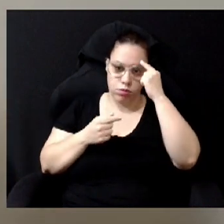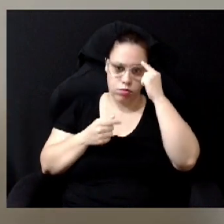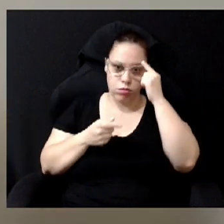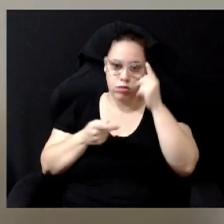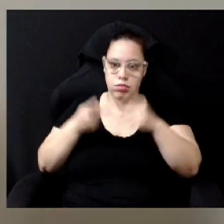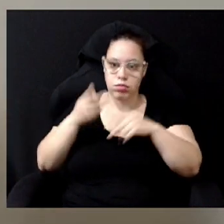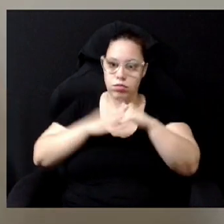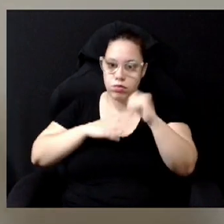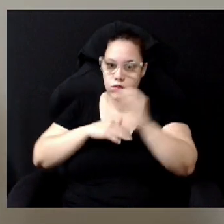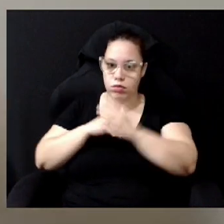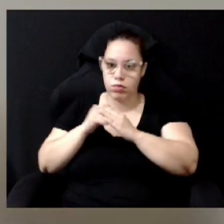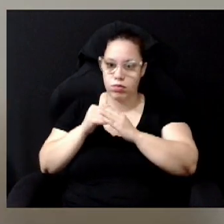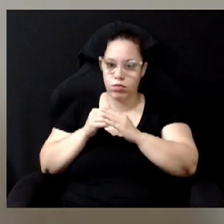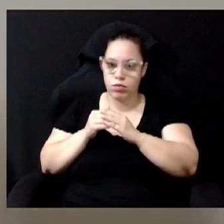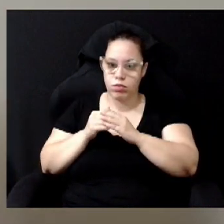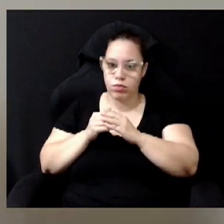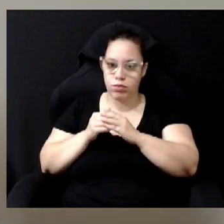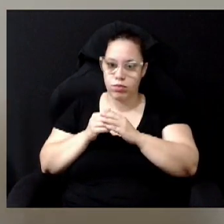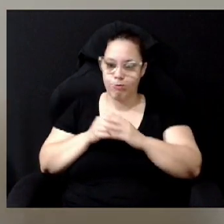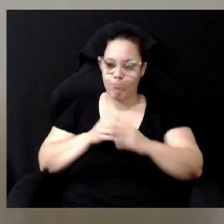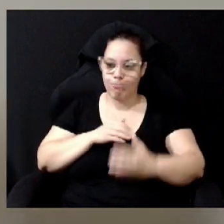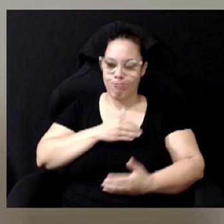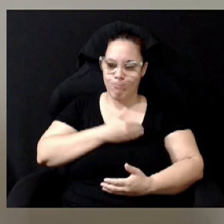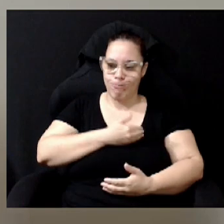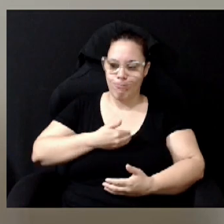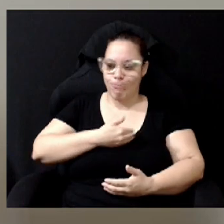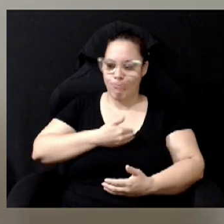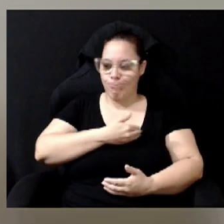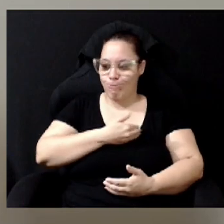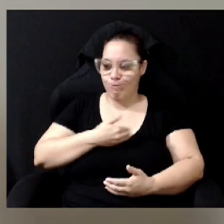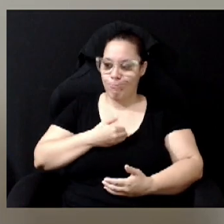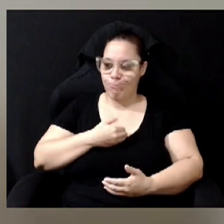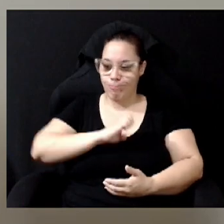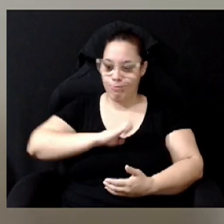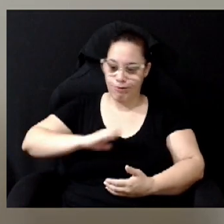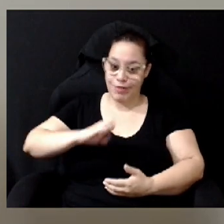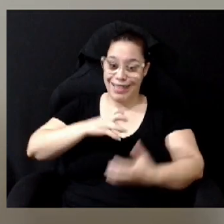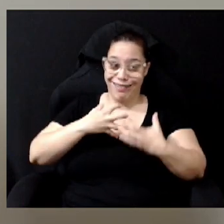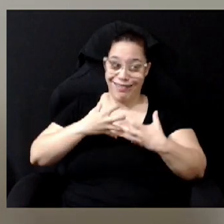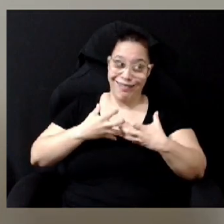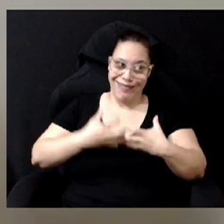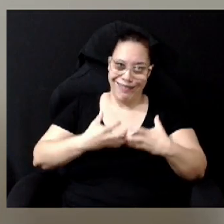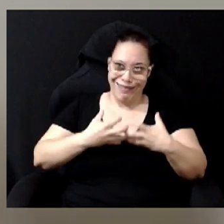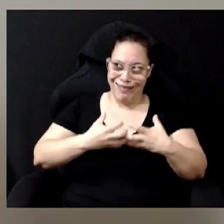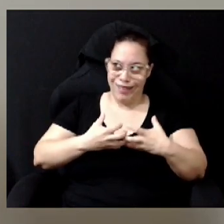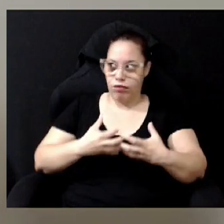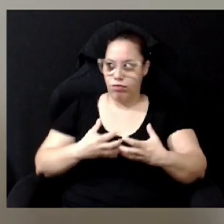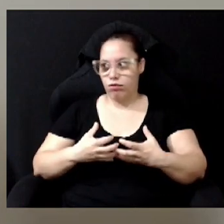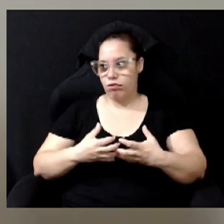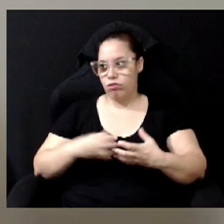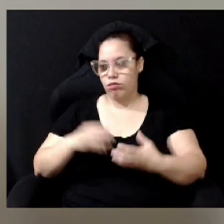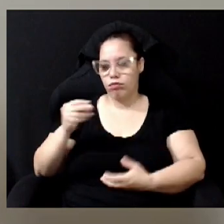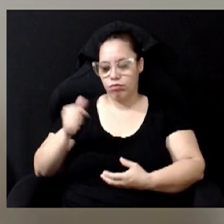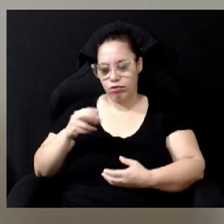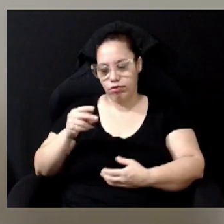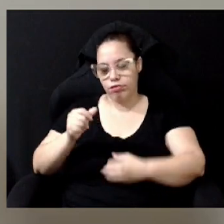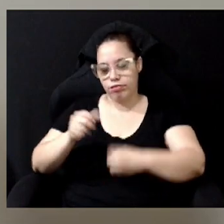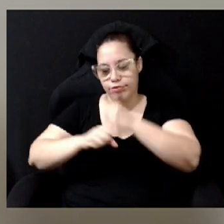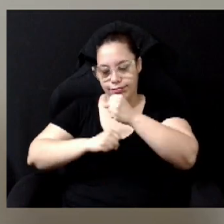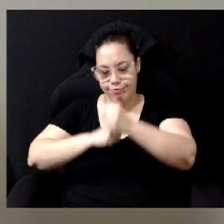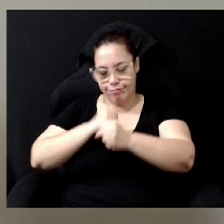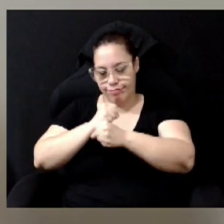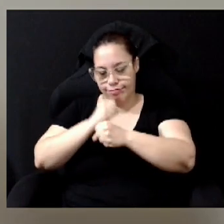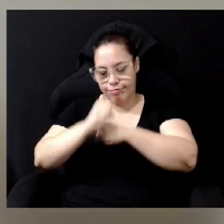já sofreu danos estruturais pela sobrecarga de anos e anos, o coração trabalhando contra